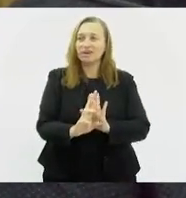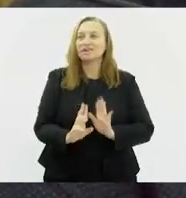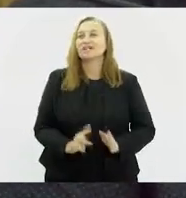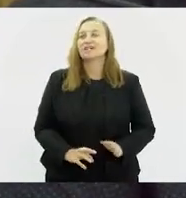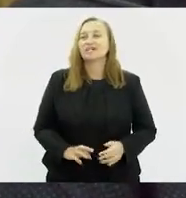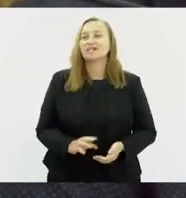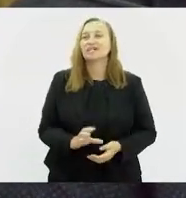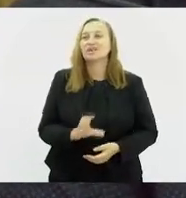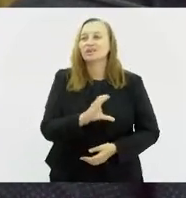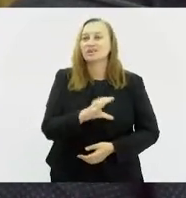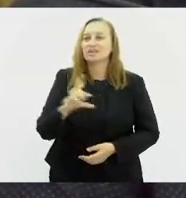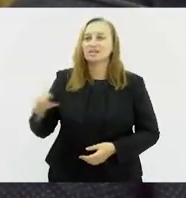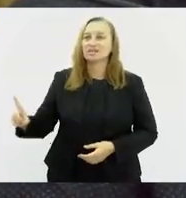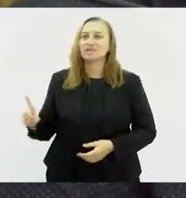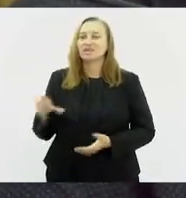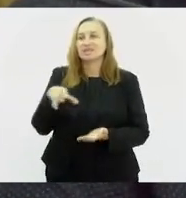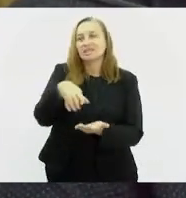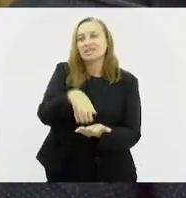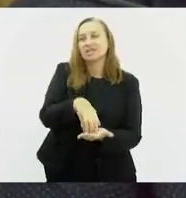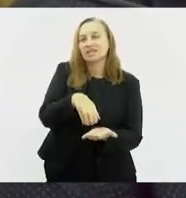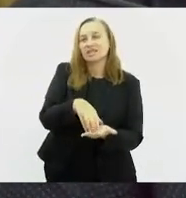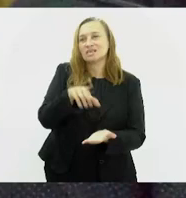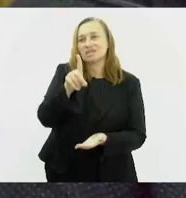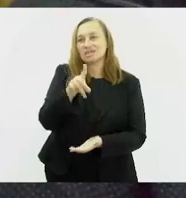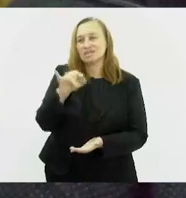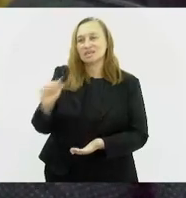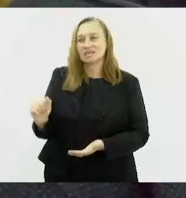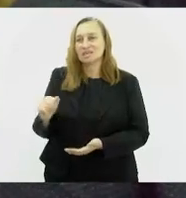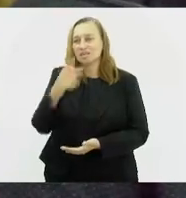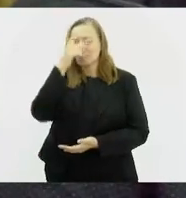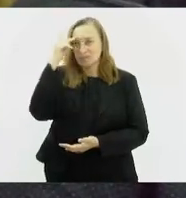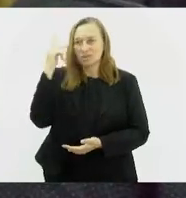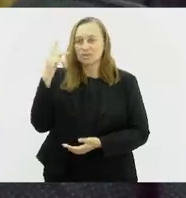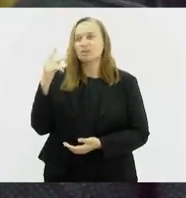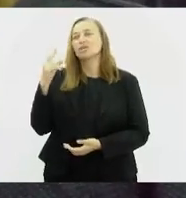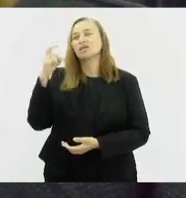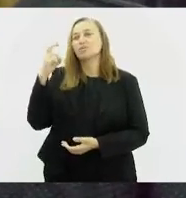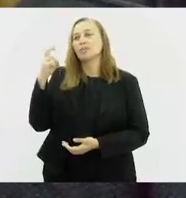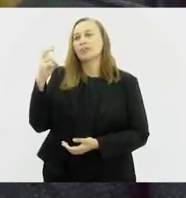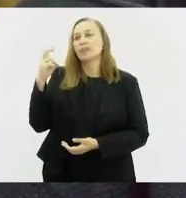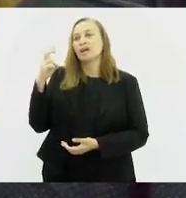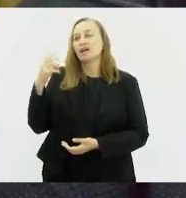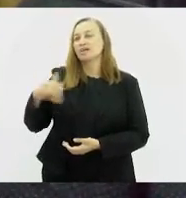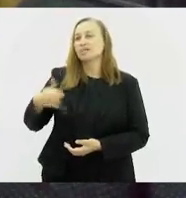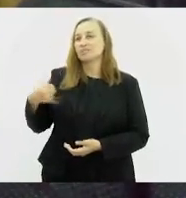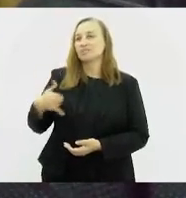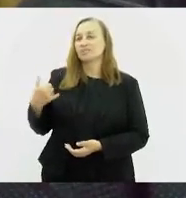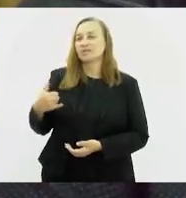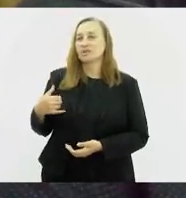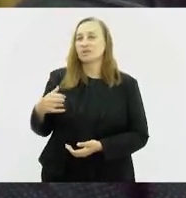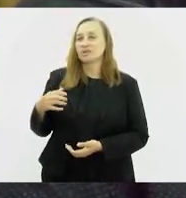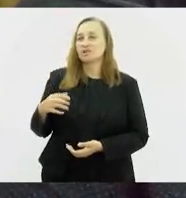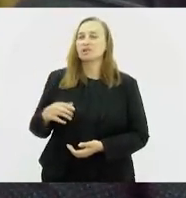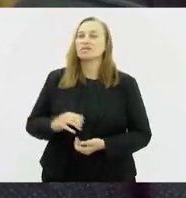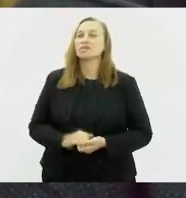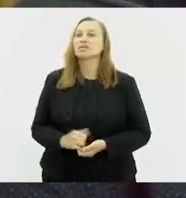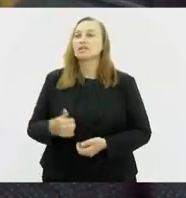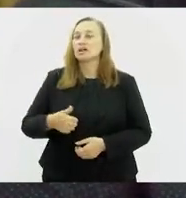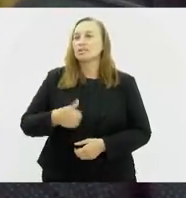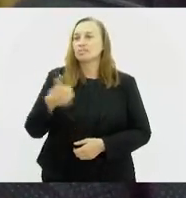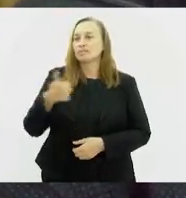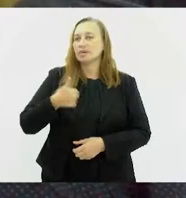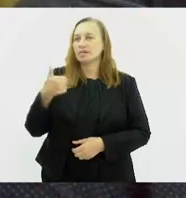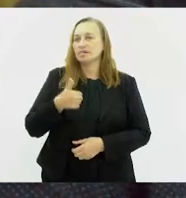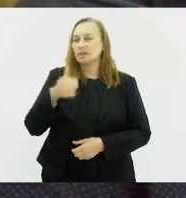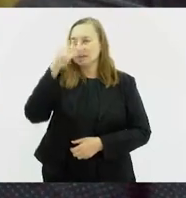Centro Dia da Pessoa Idosa com Alzheimer, a primeira da América Latina